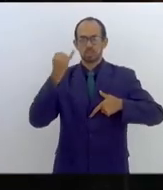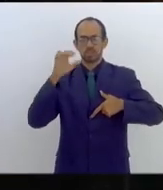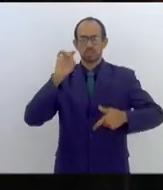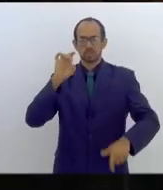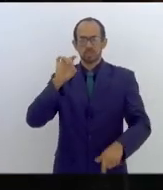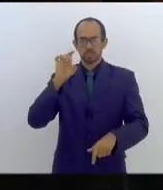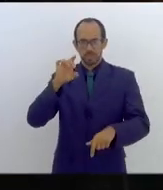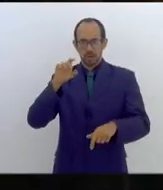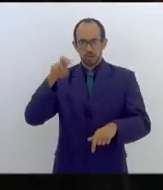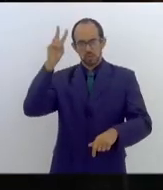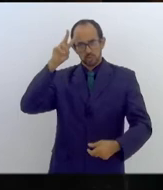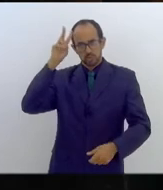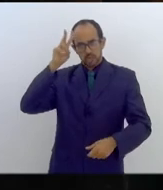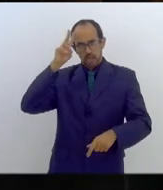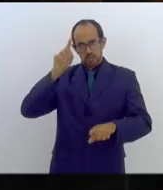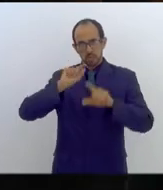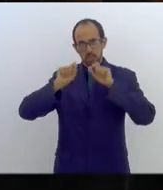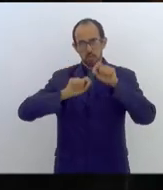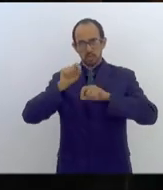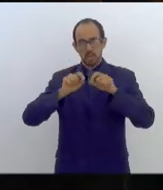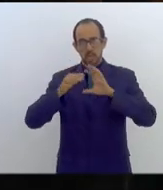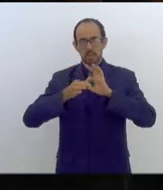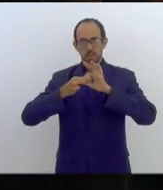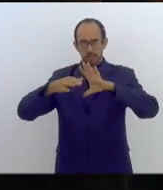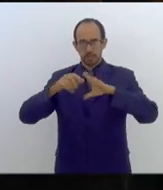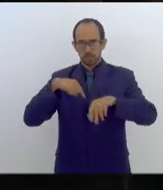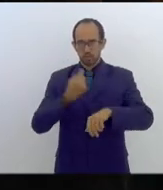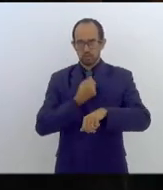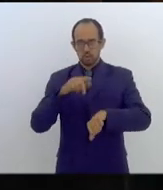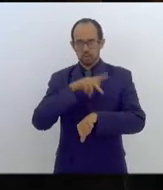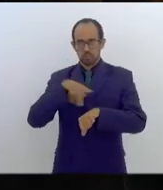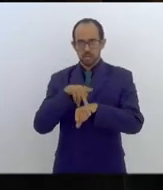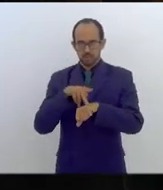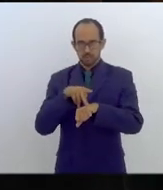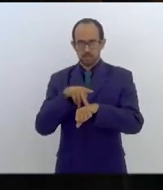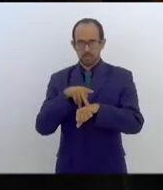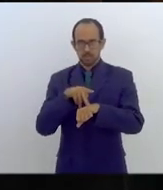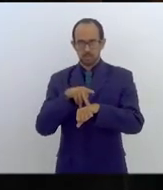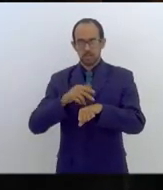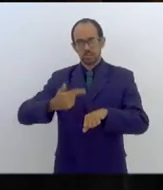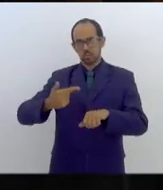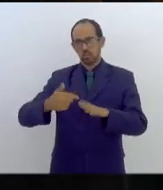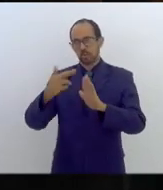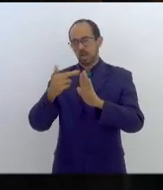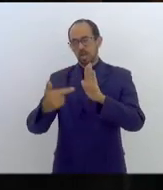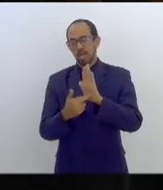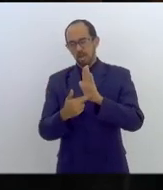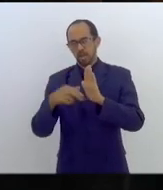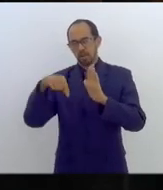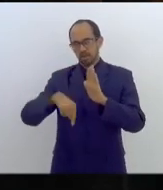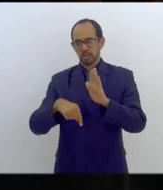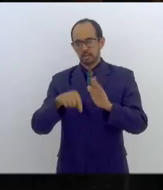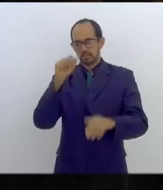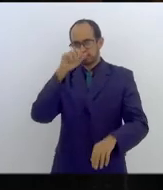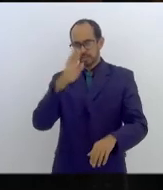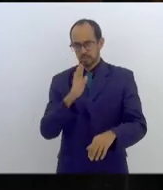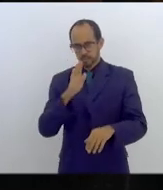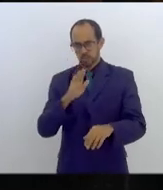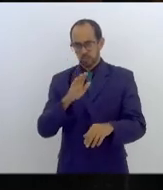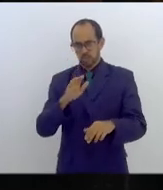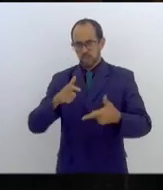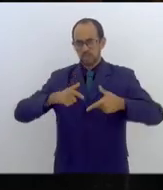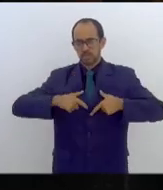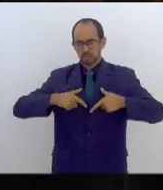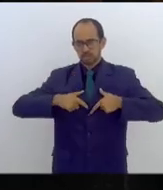o ideal do protomart da independência do nosso país segundo a regra desta casa estabelecida essa comendo é